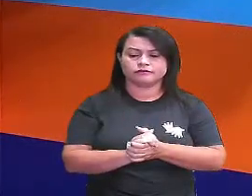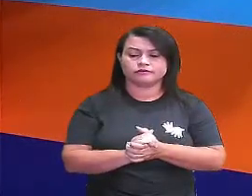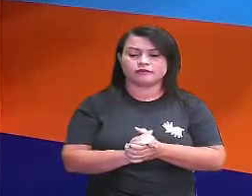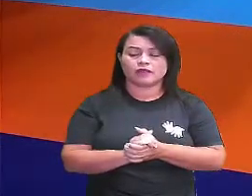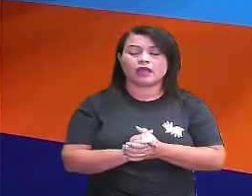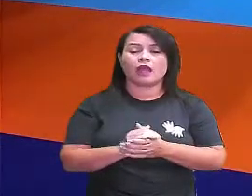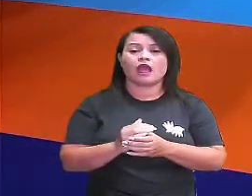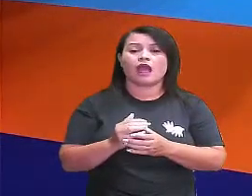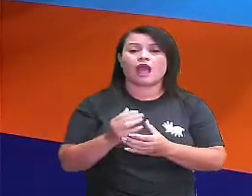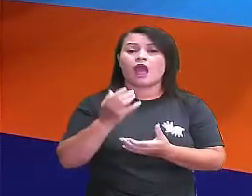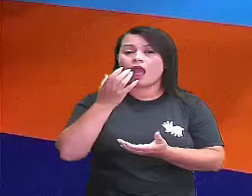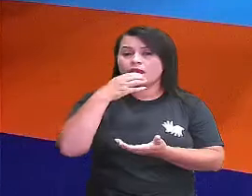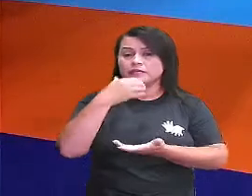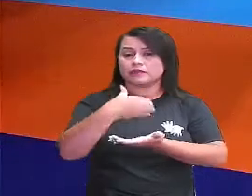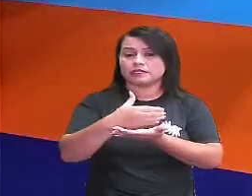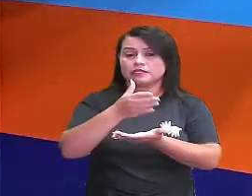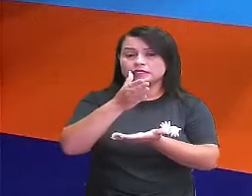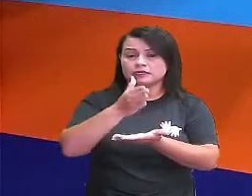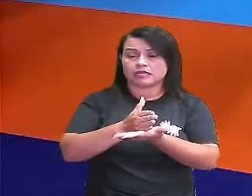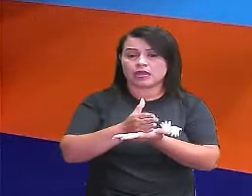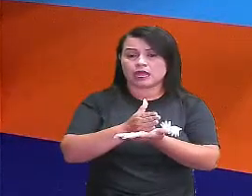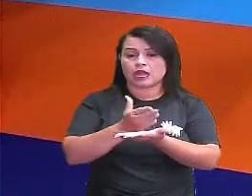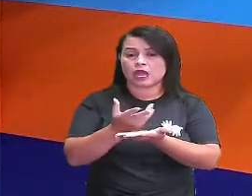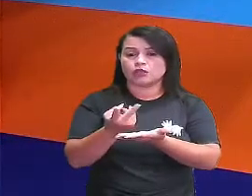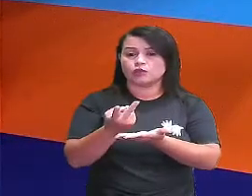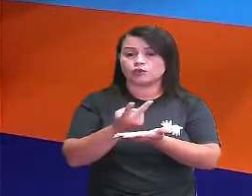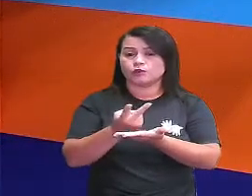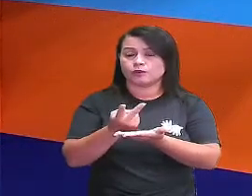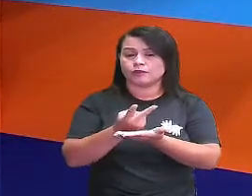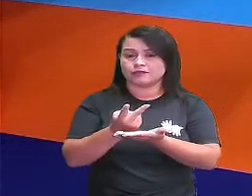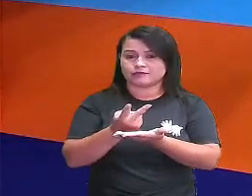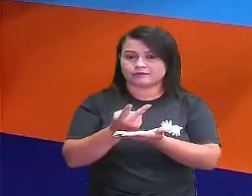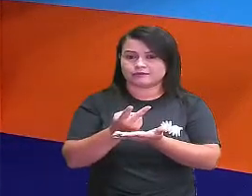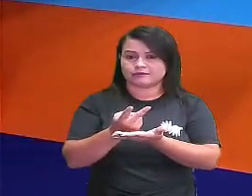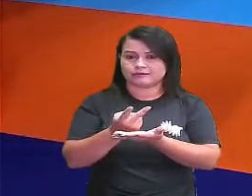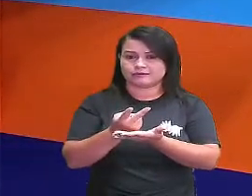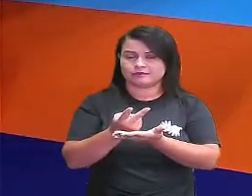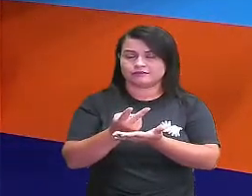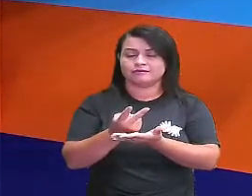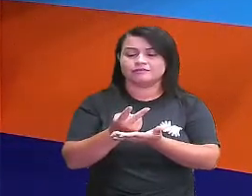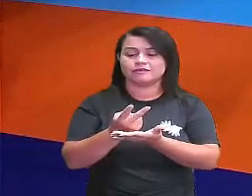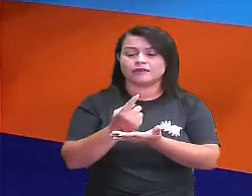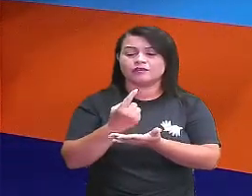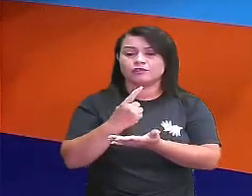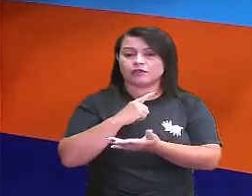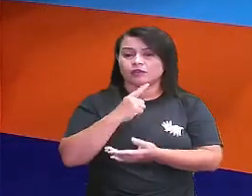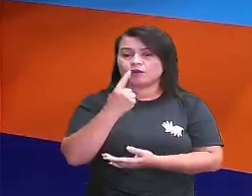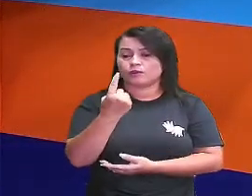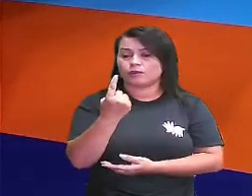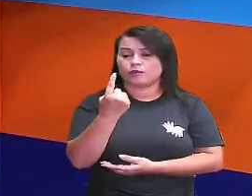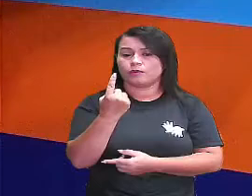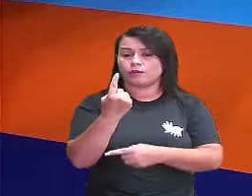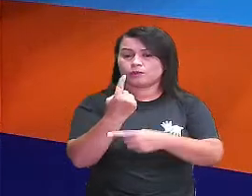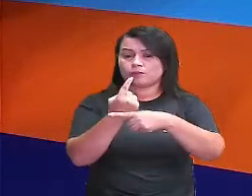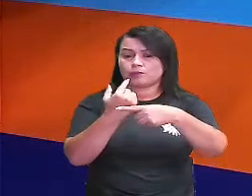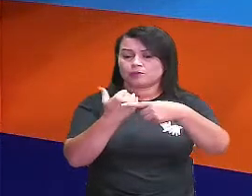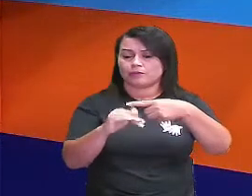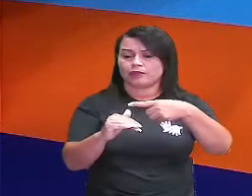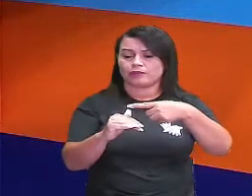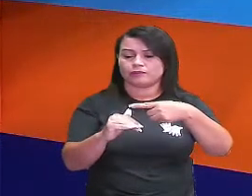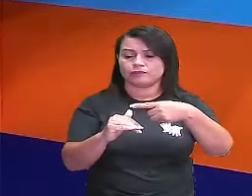foi dividida em duas partes iguais, eu tenho duas metades. E aí eu vou ter um meio, que é